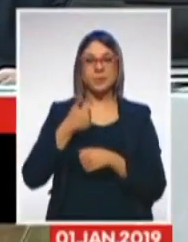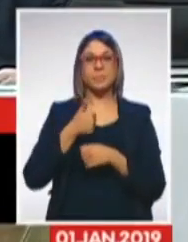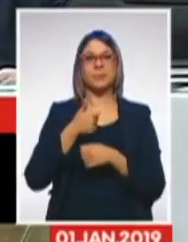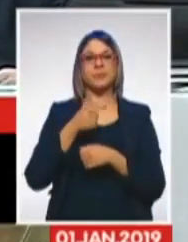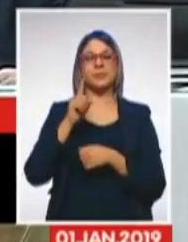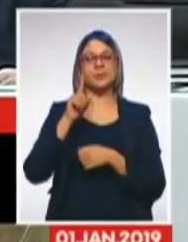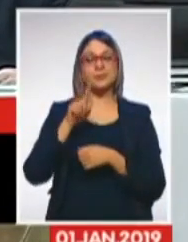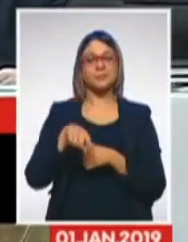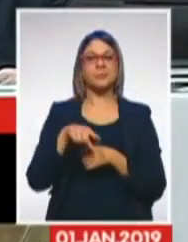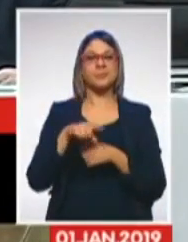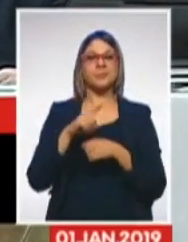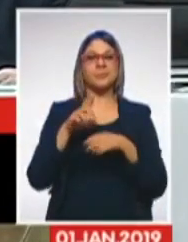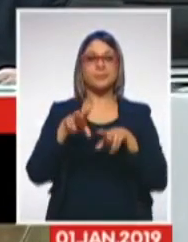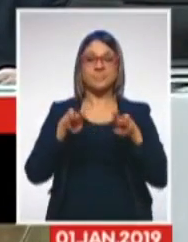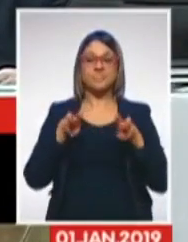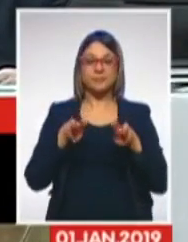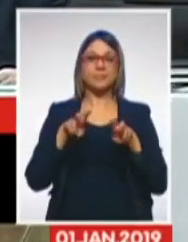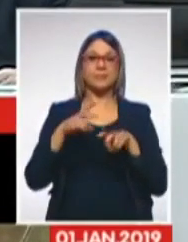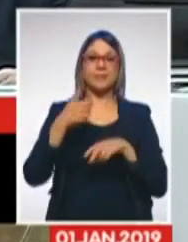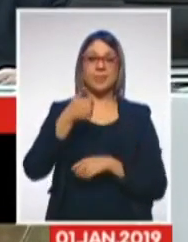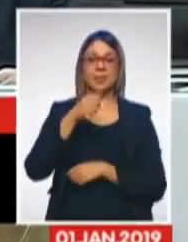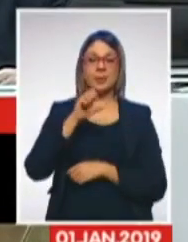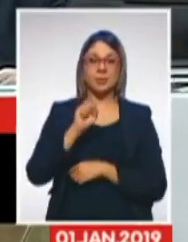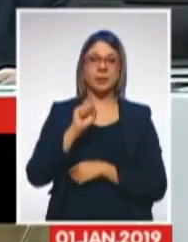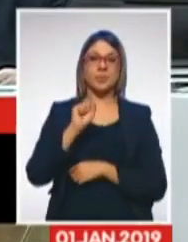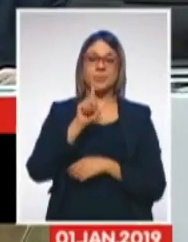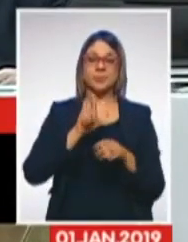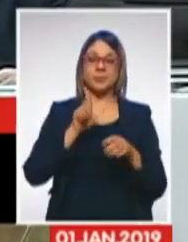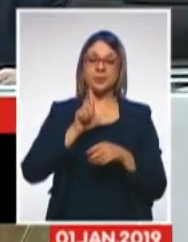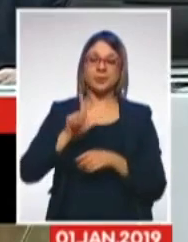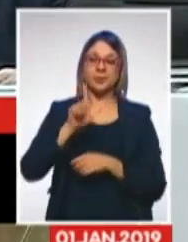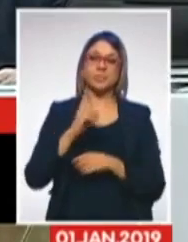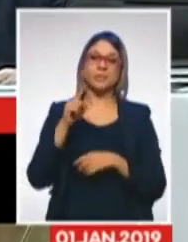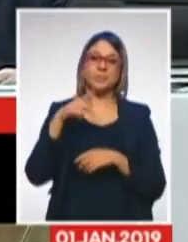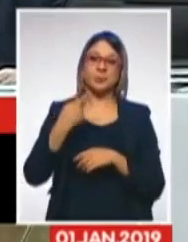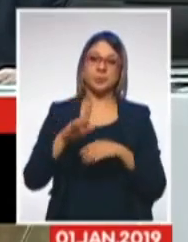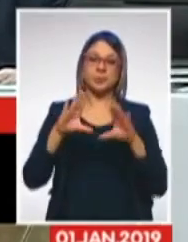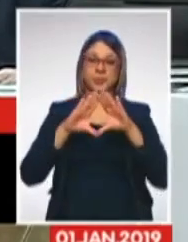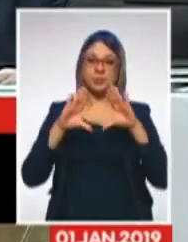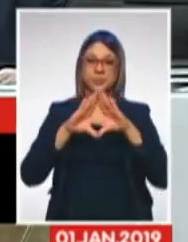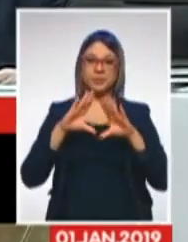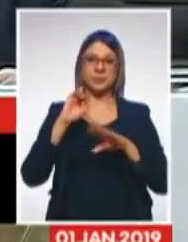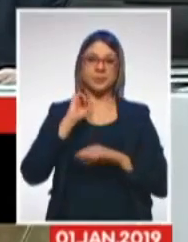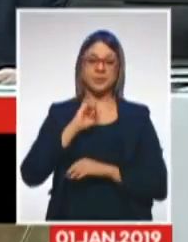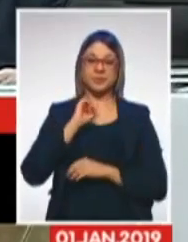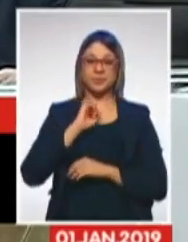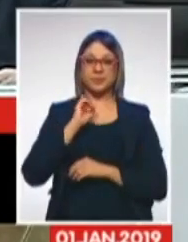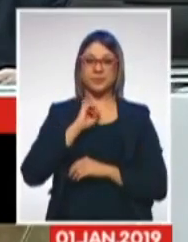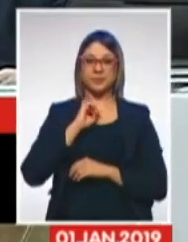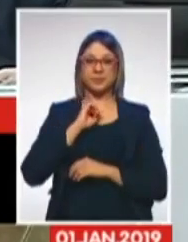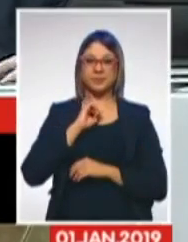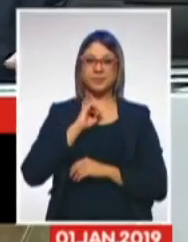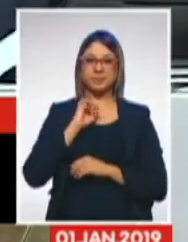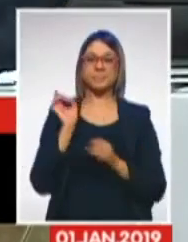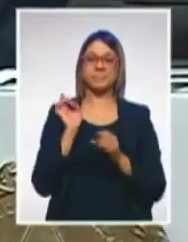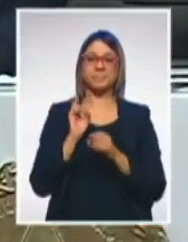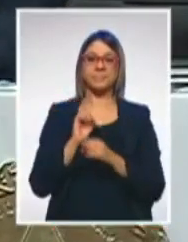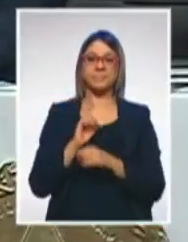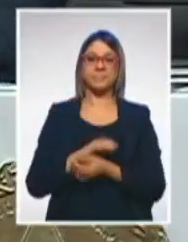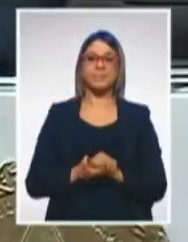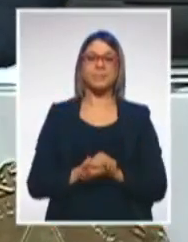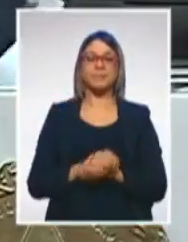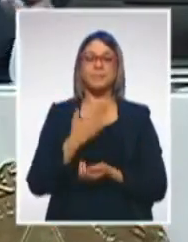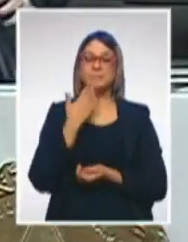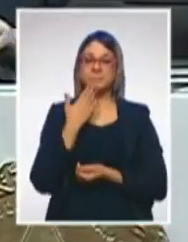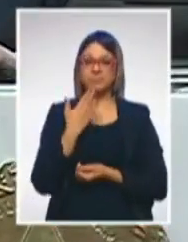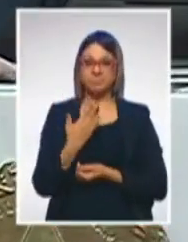legislativa extraordinária da 18ª Legislatura da Assembleia Legislativa do Estado de Minas Gerais. Levanta-se a reunião.